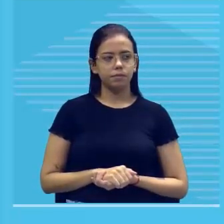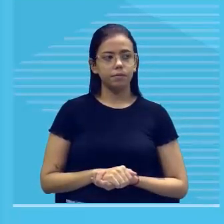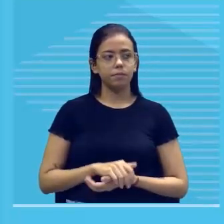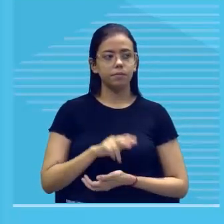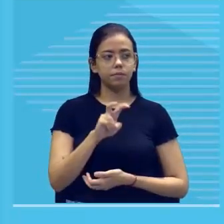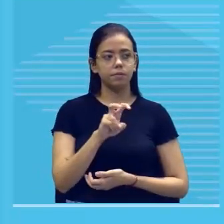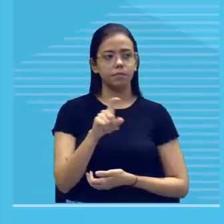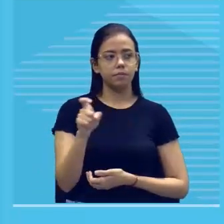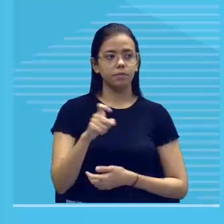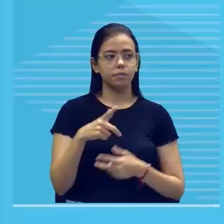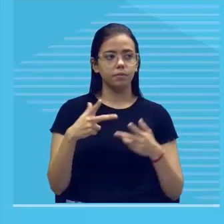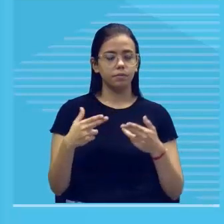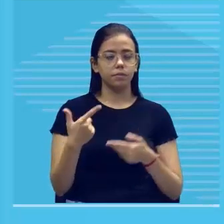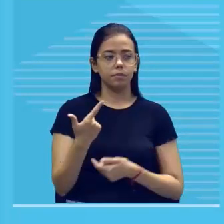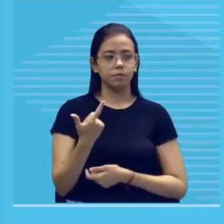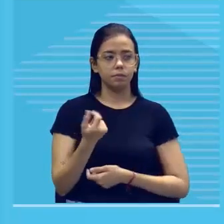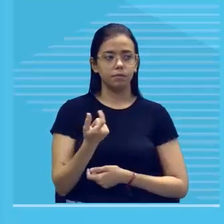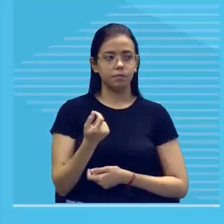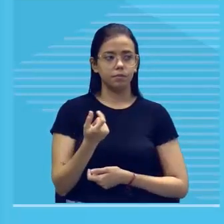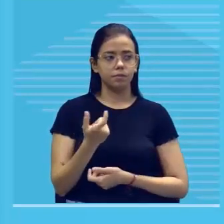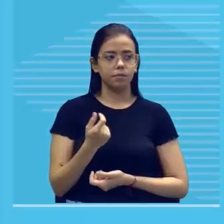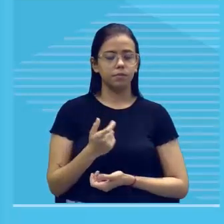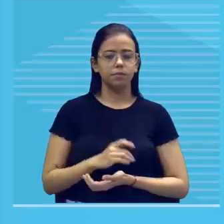5x = 20